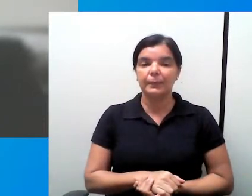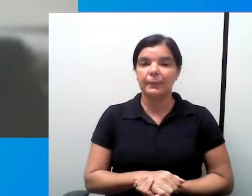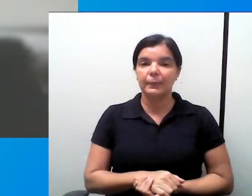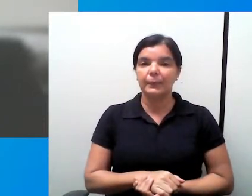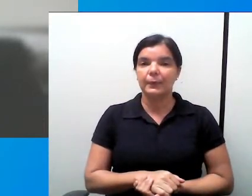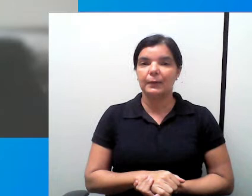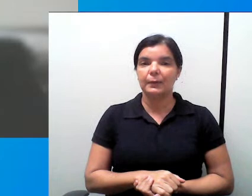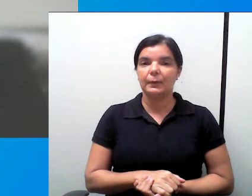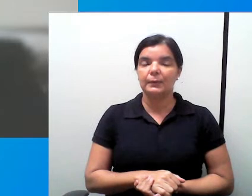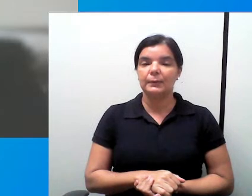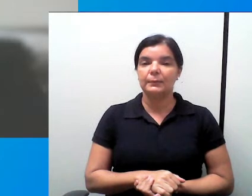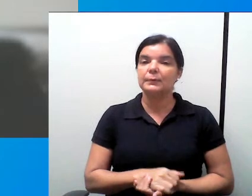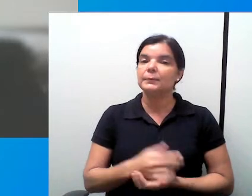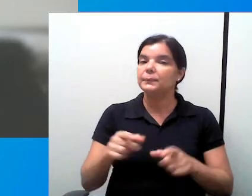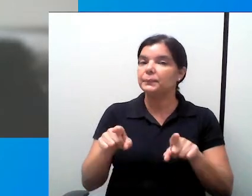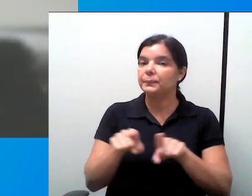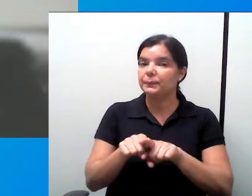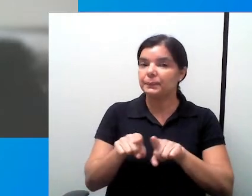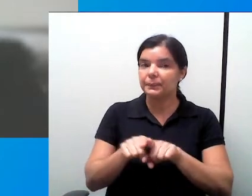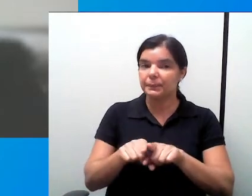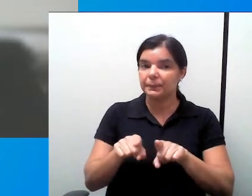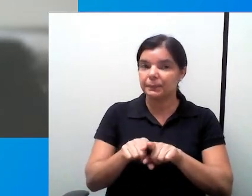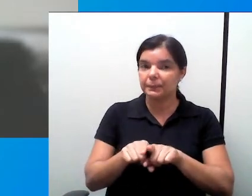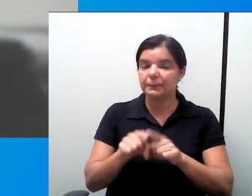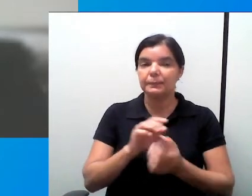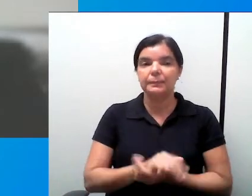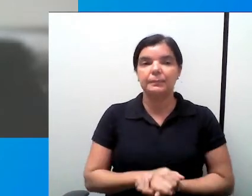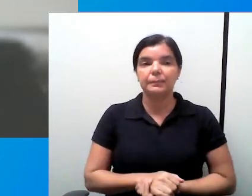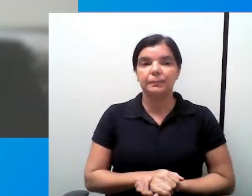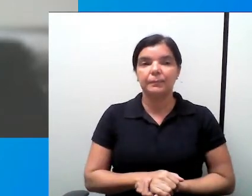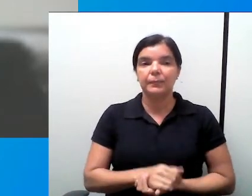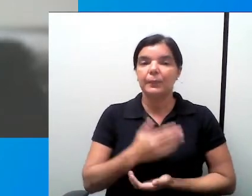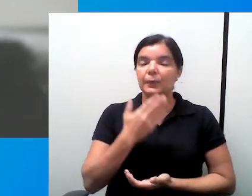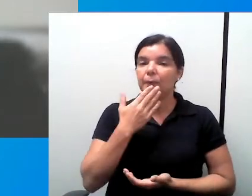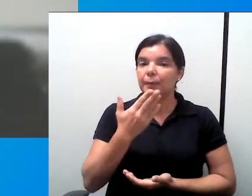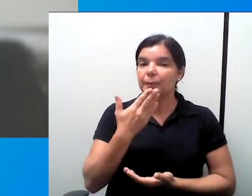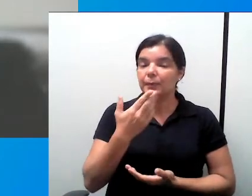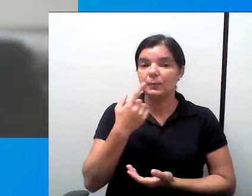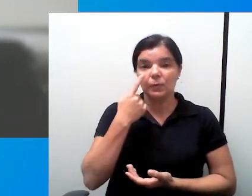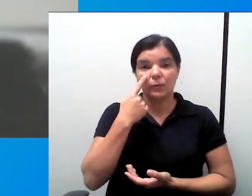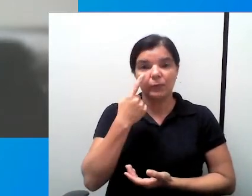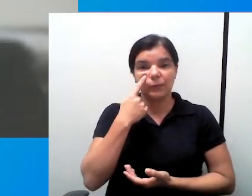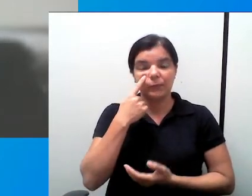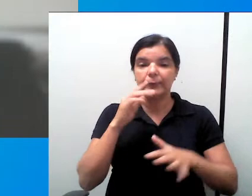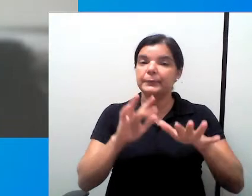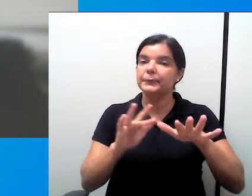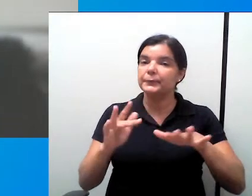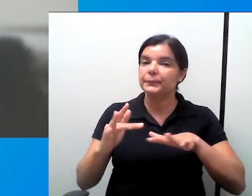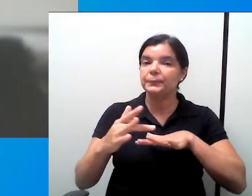A gente também divulga aí para vocês, pede para que vocês acompanhem as redes sociais do IFAC,